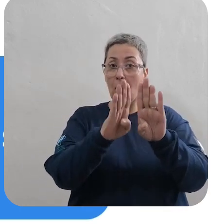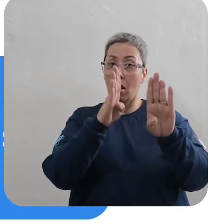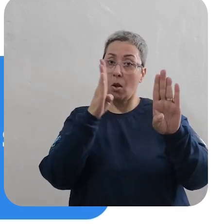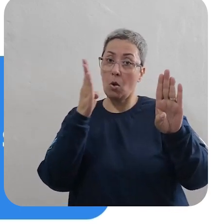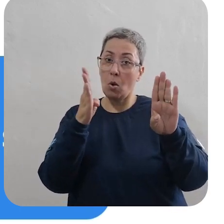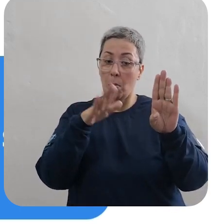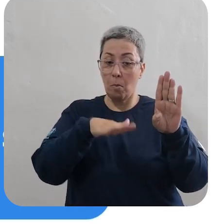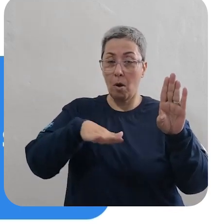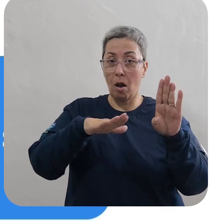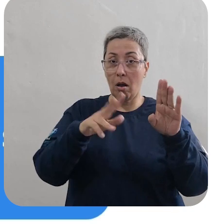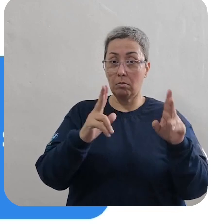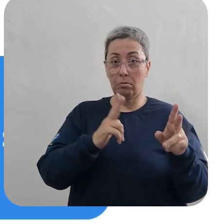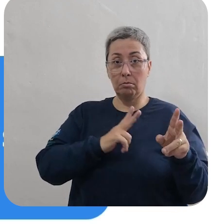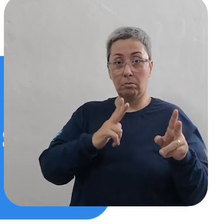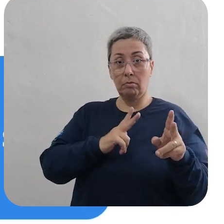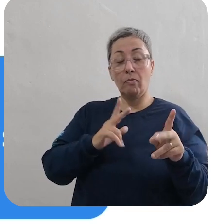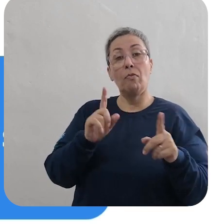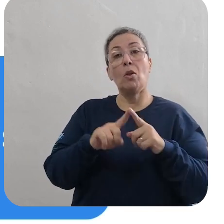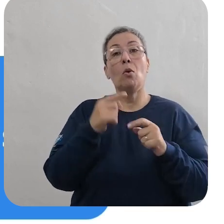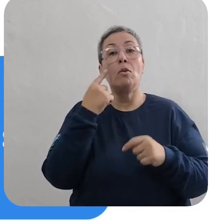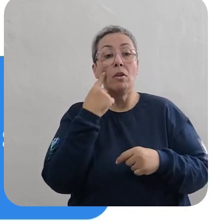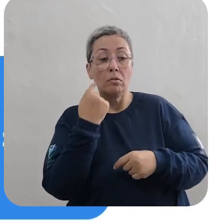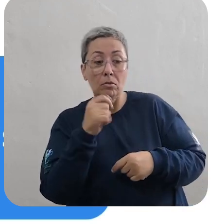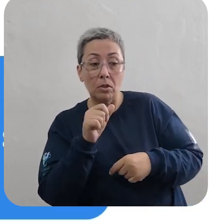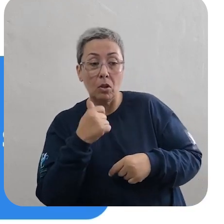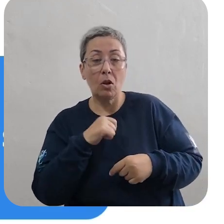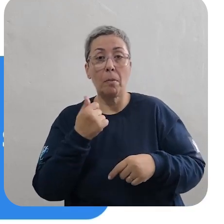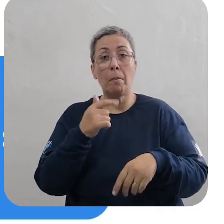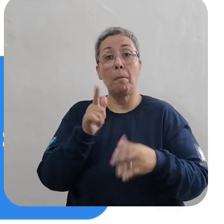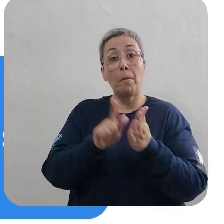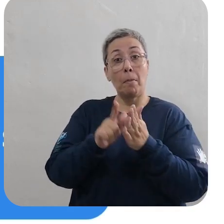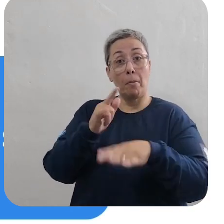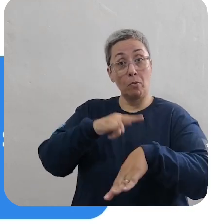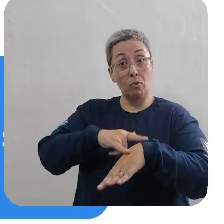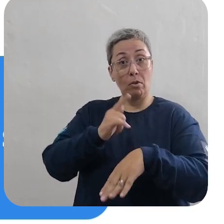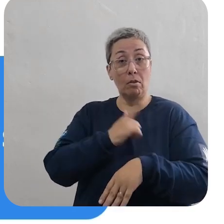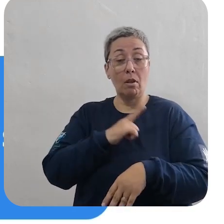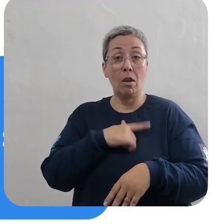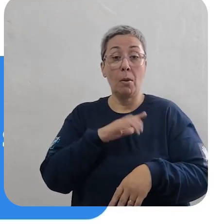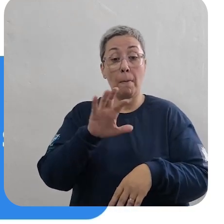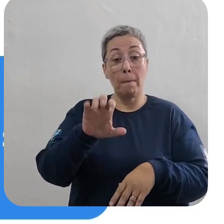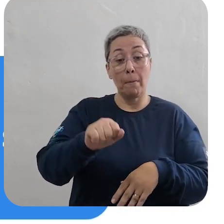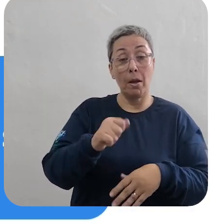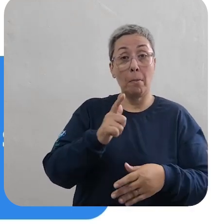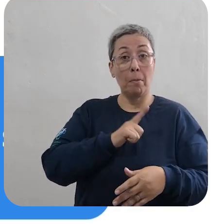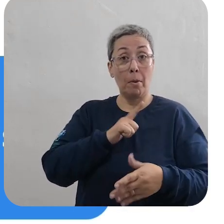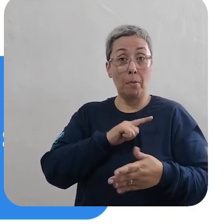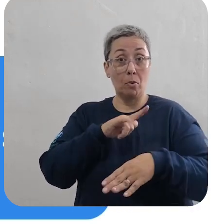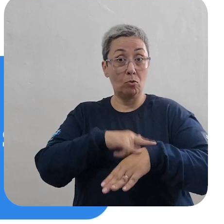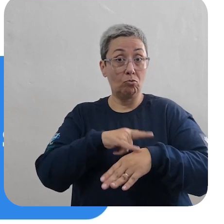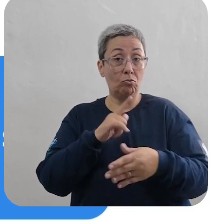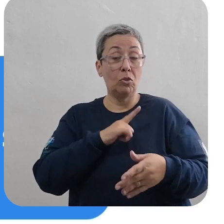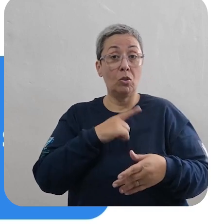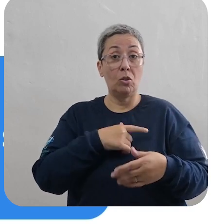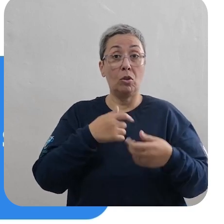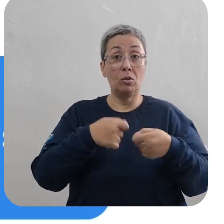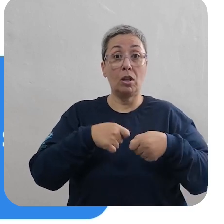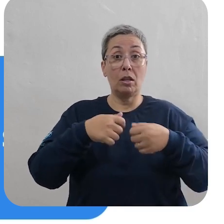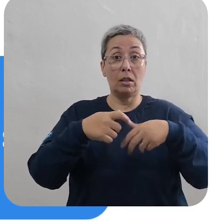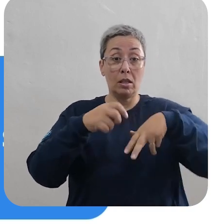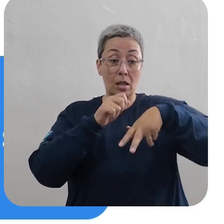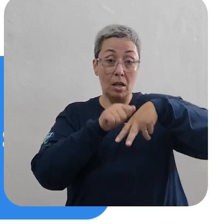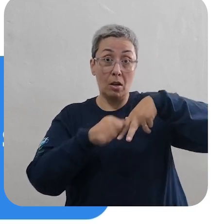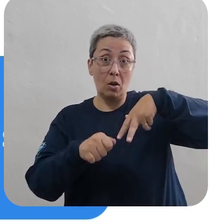a porta do espaço reservado, verificar se tem papel higiênico, pegar o papel higiênico, abaixar